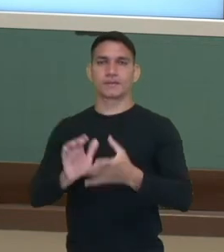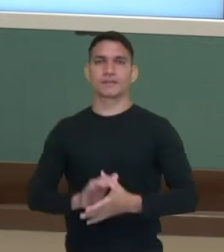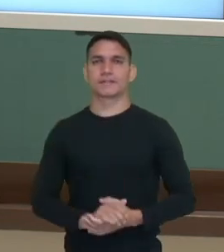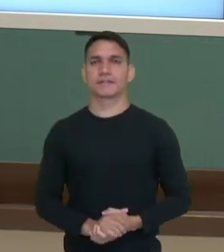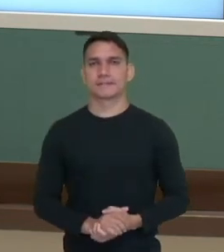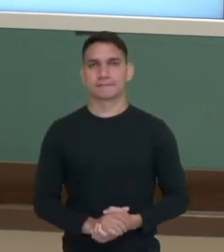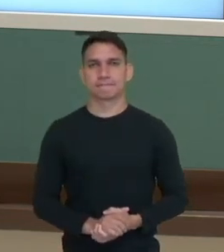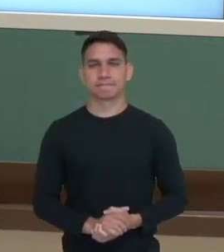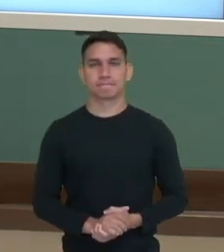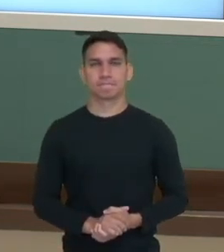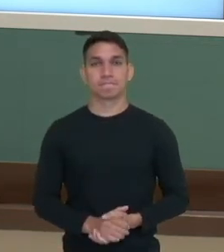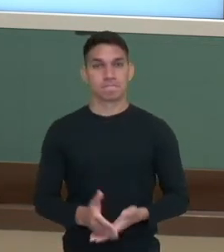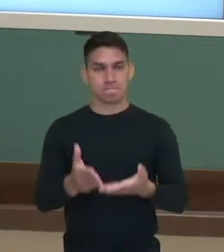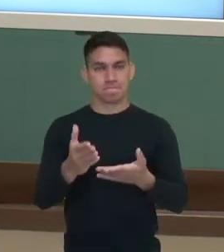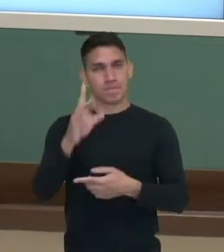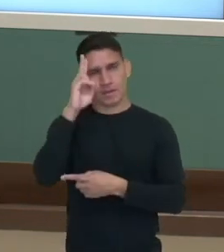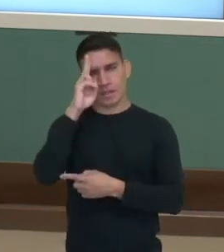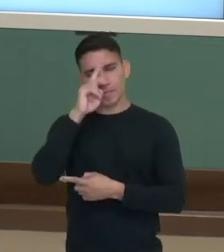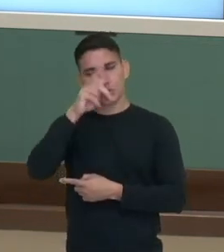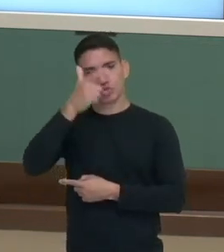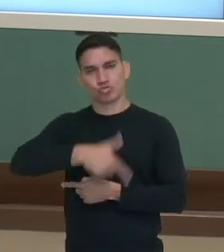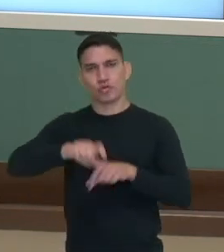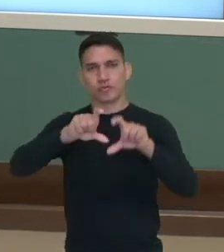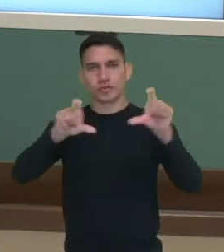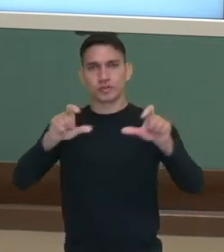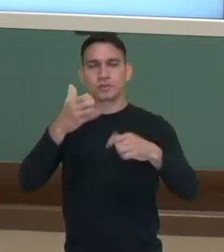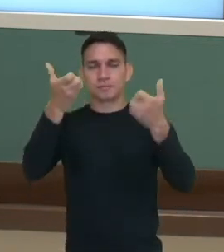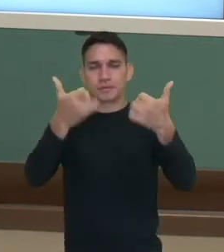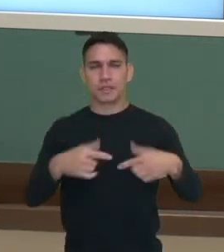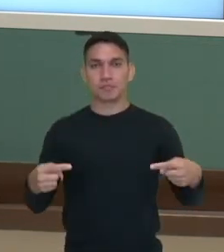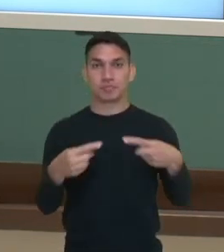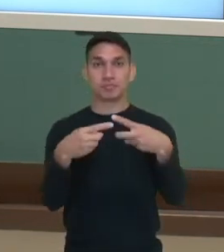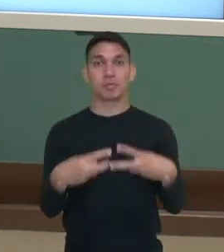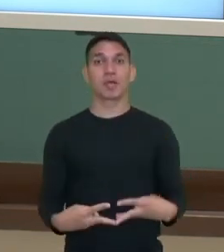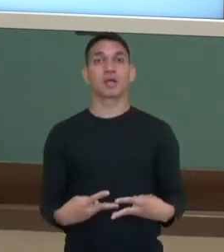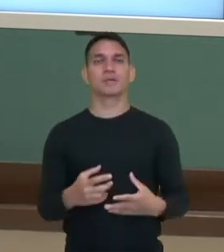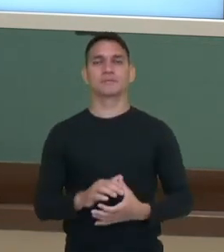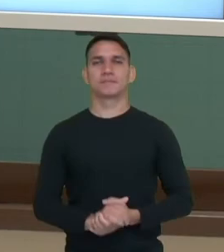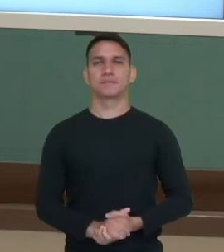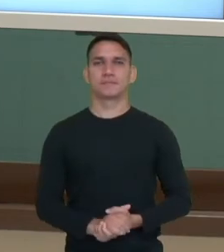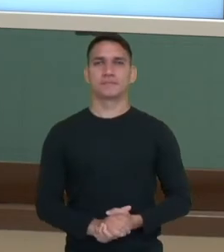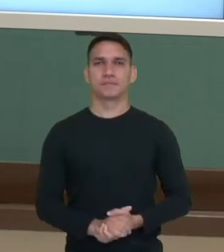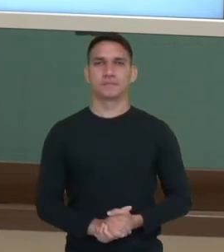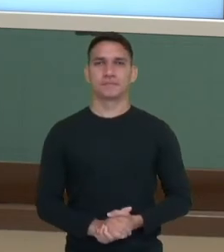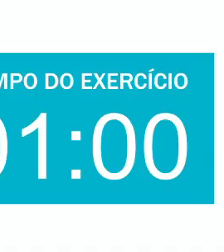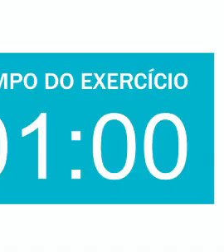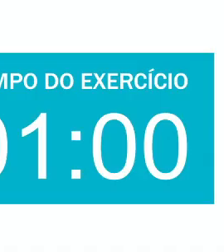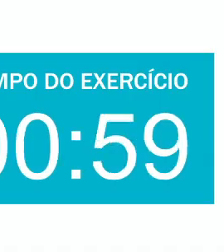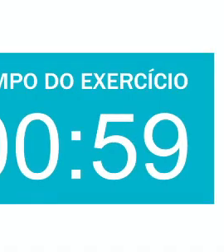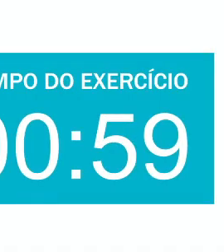ocorrer pausa. Releia os enunciados e justifique a situação da ênclise. Comece.